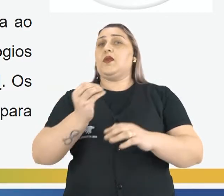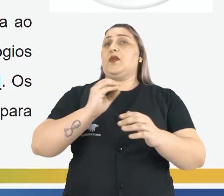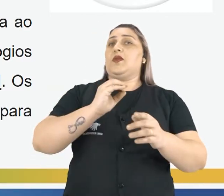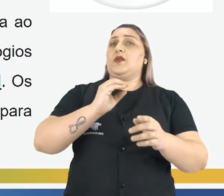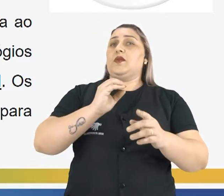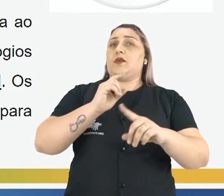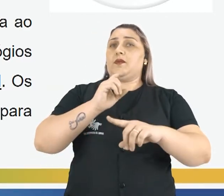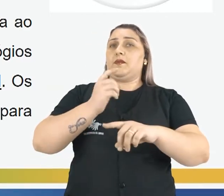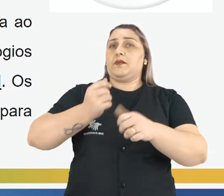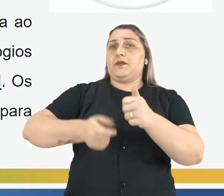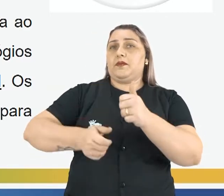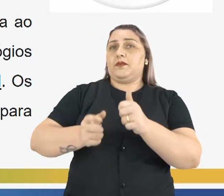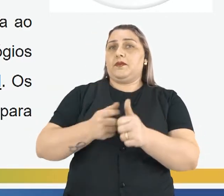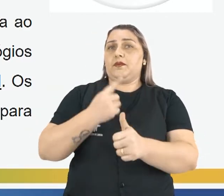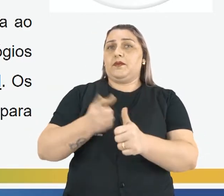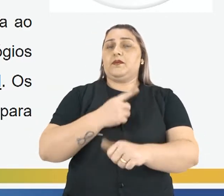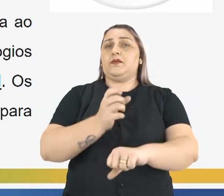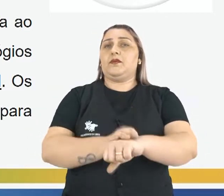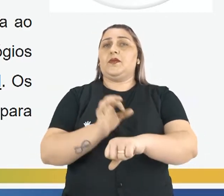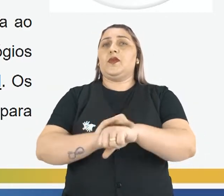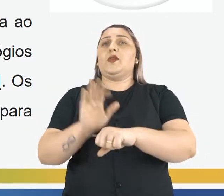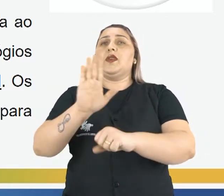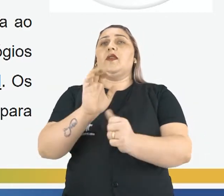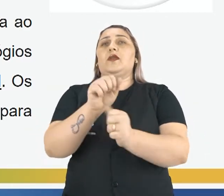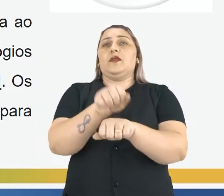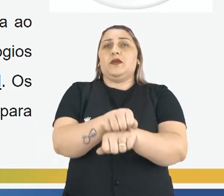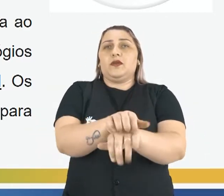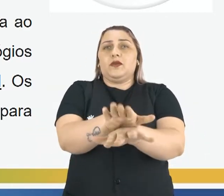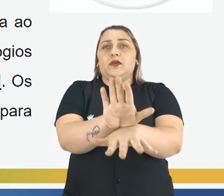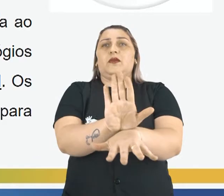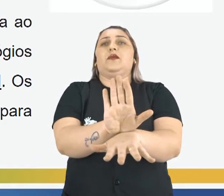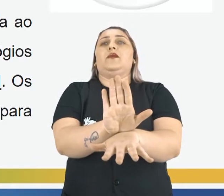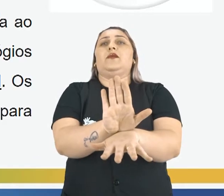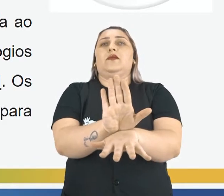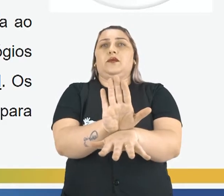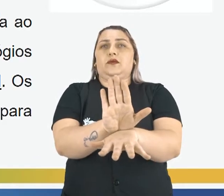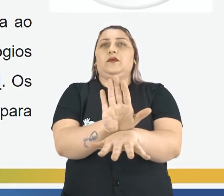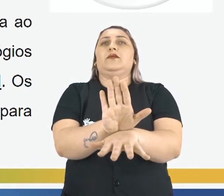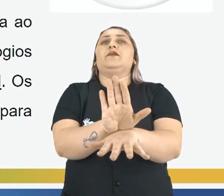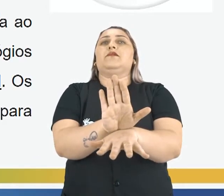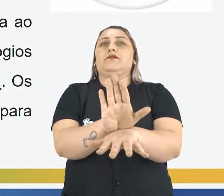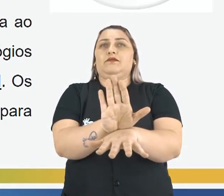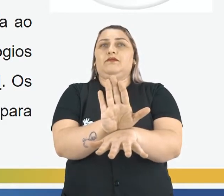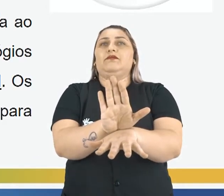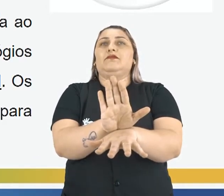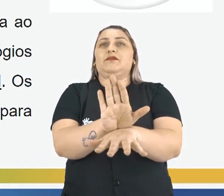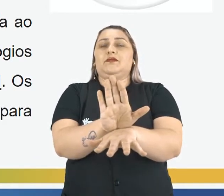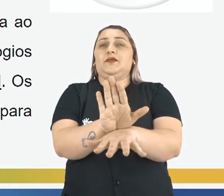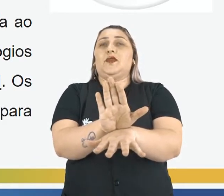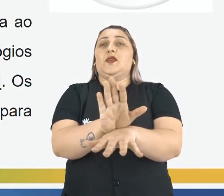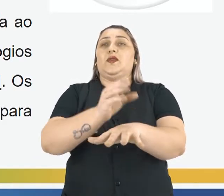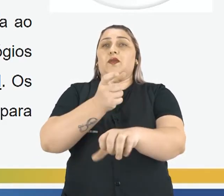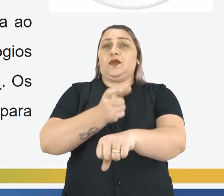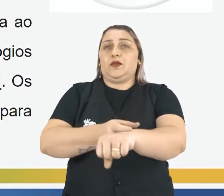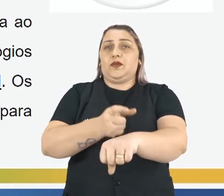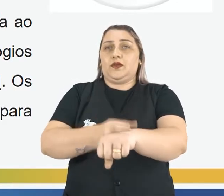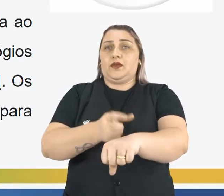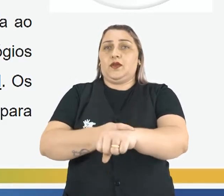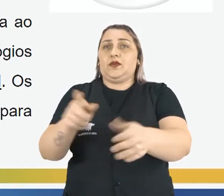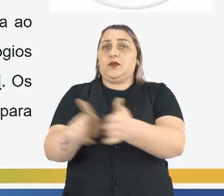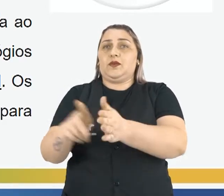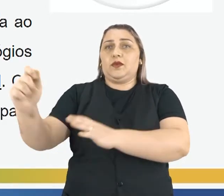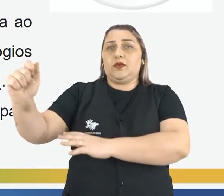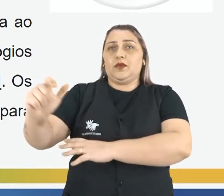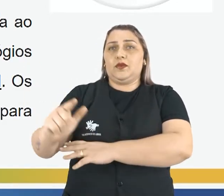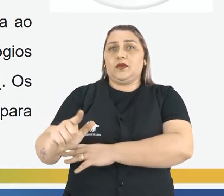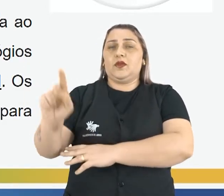primeiros relógios usavam a sombra de uma haste provocada pelo Sol. Os relógios de Sol